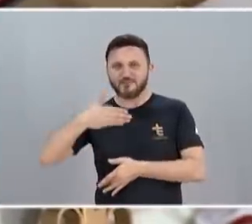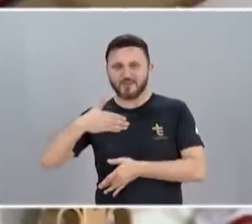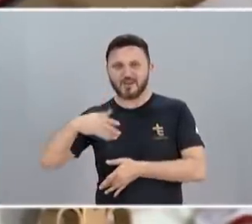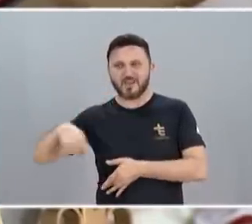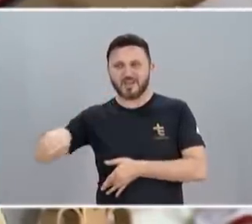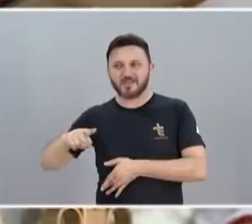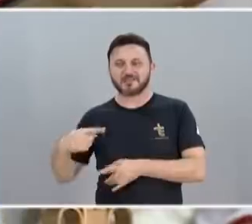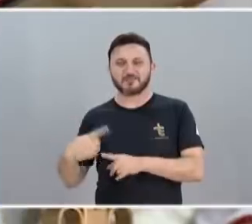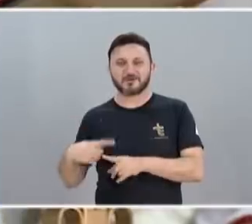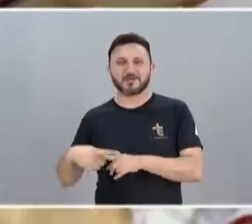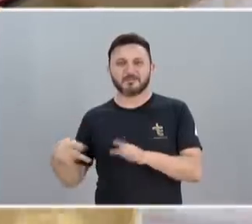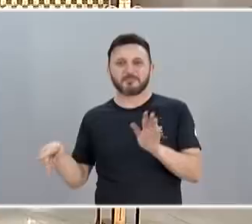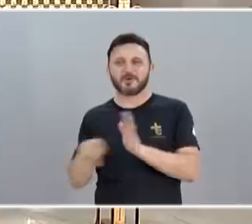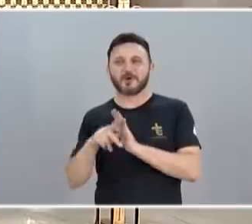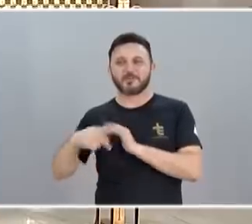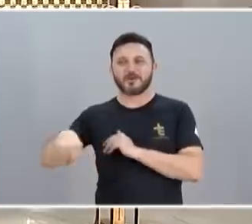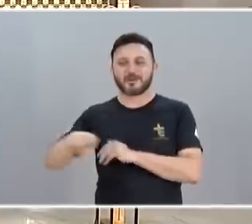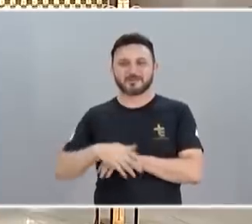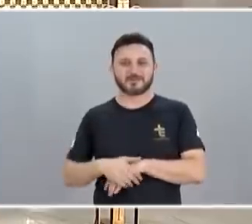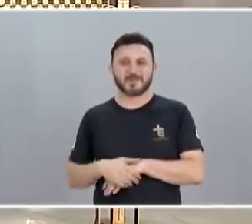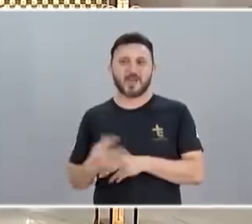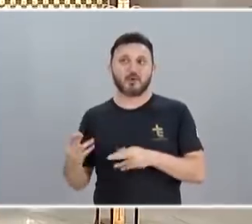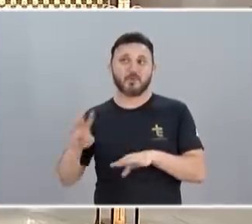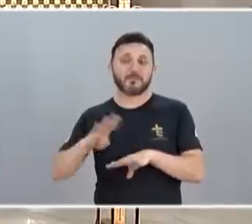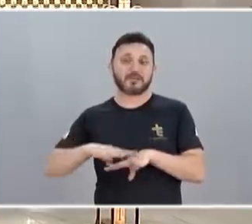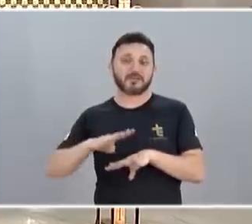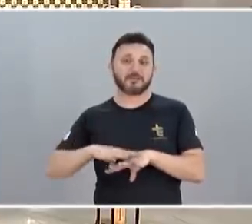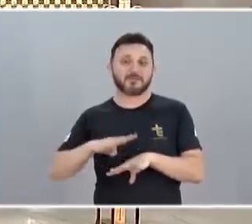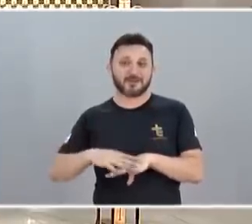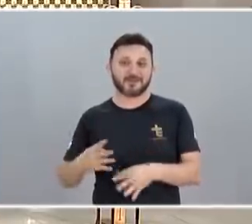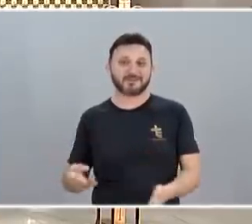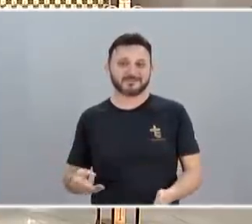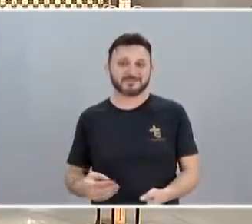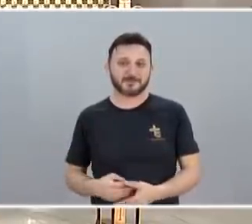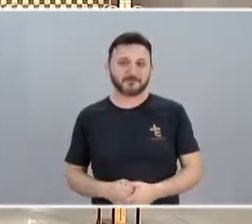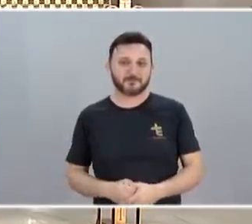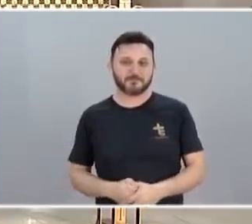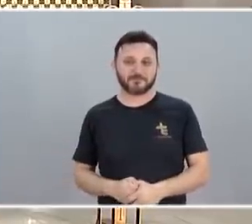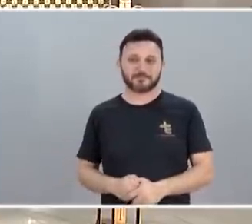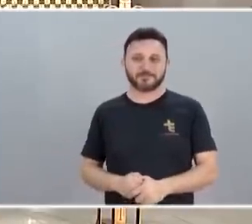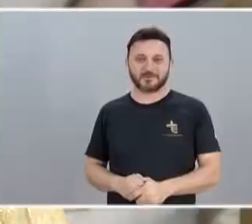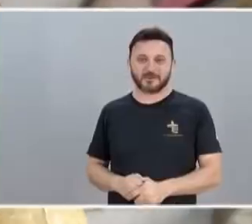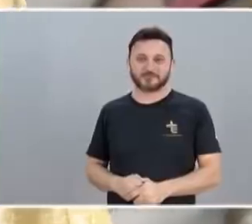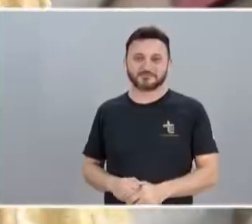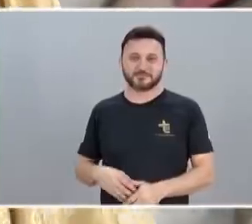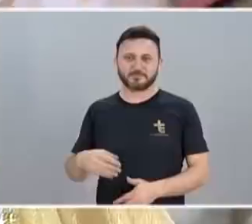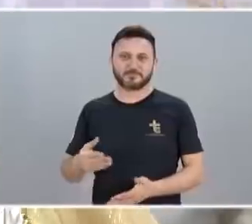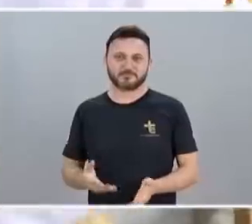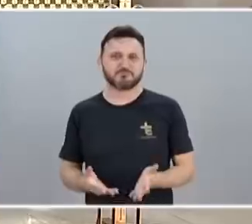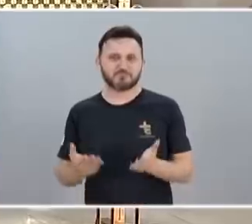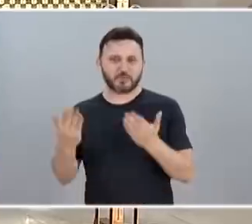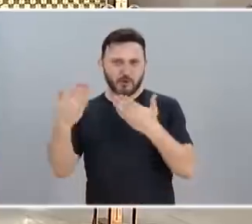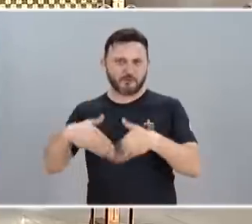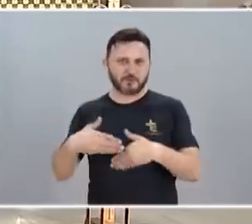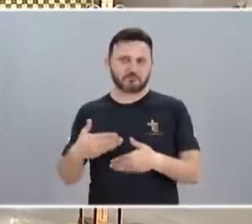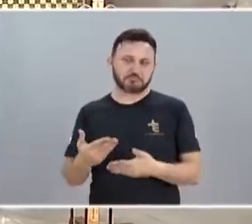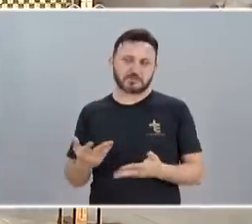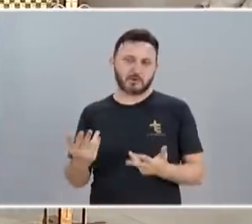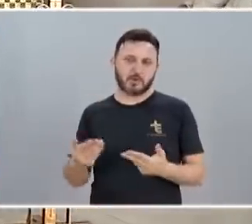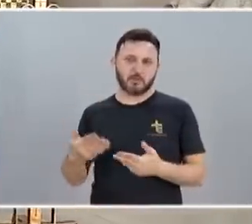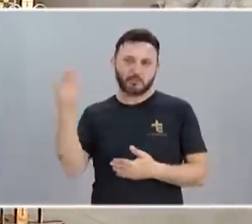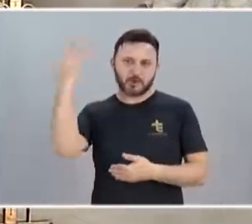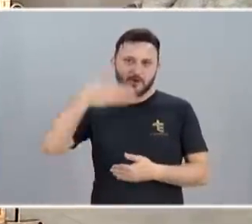quadrada? Na matemática a gente fala assim. Tirou a prova final. Você tem alguma